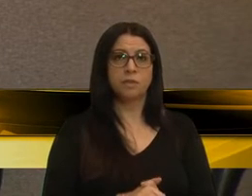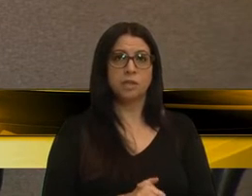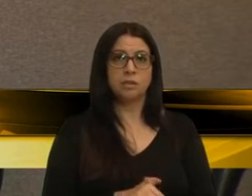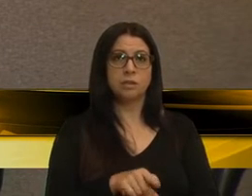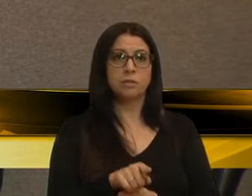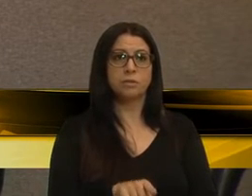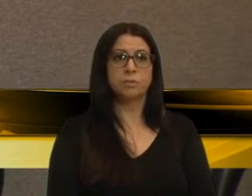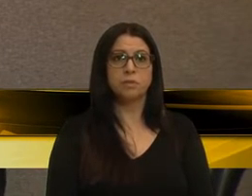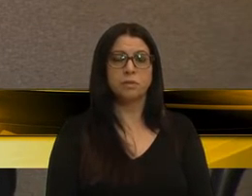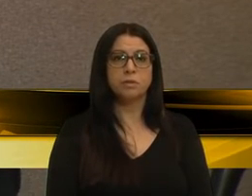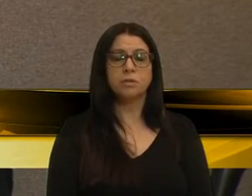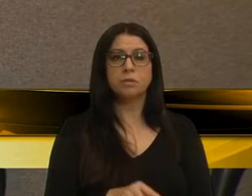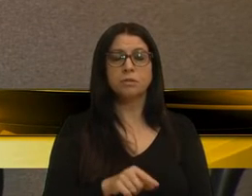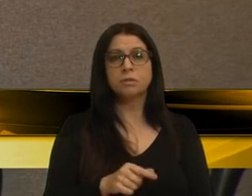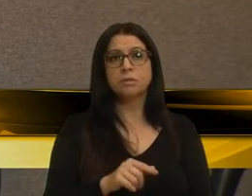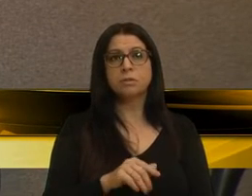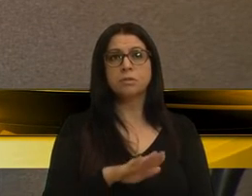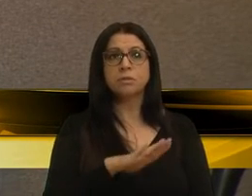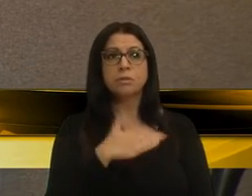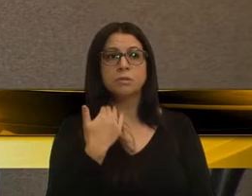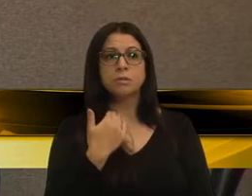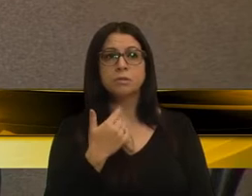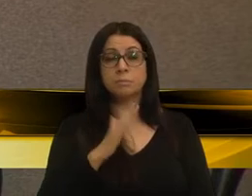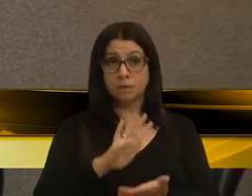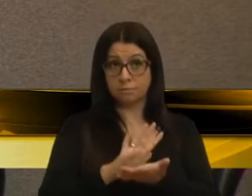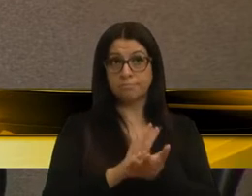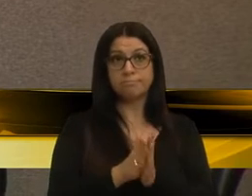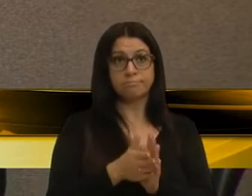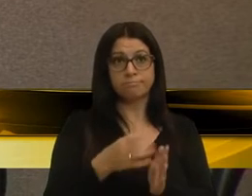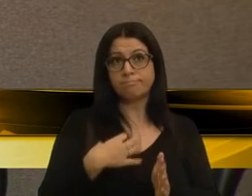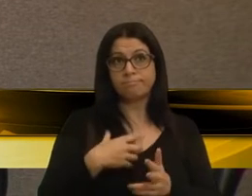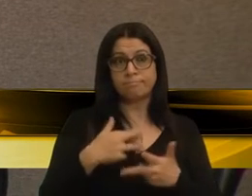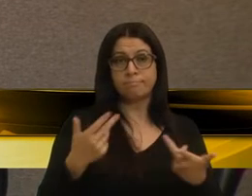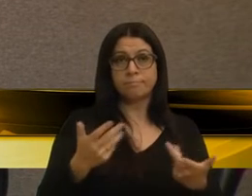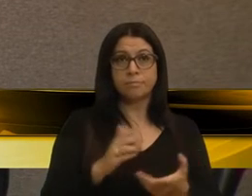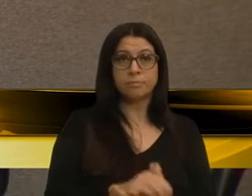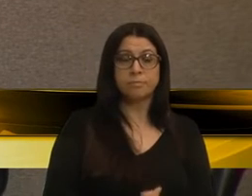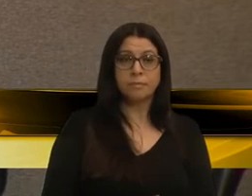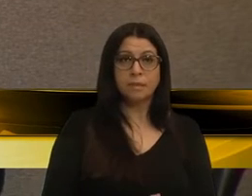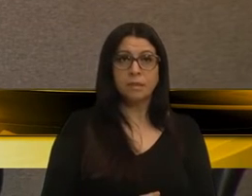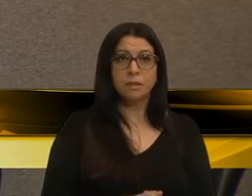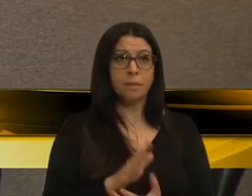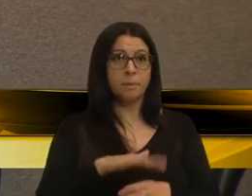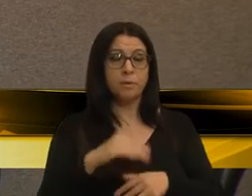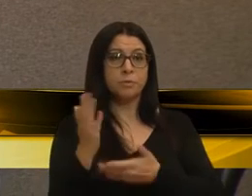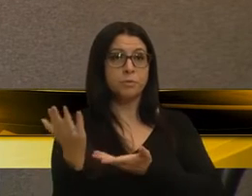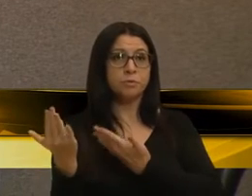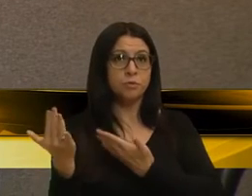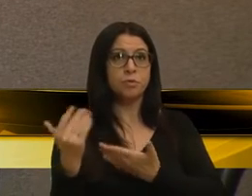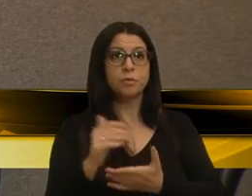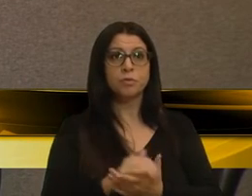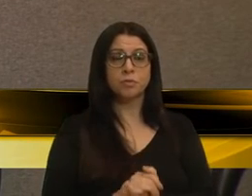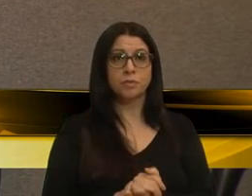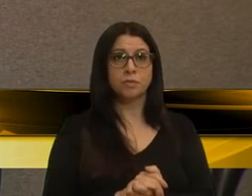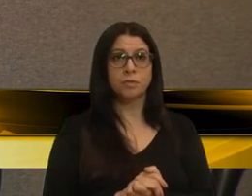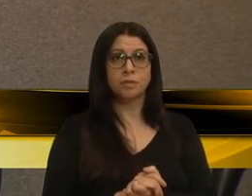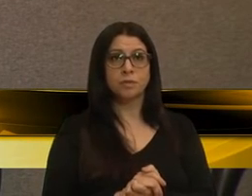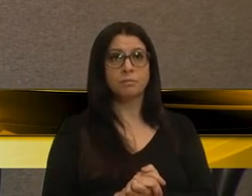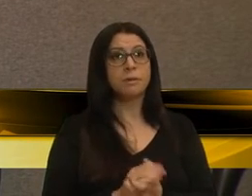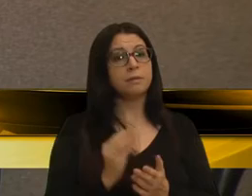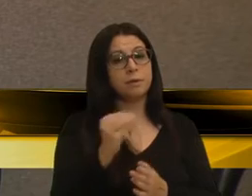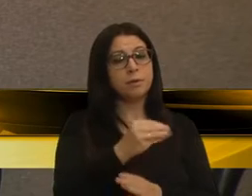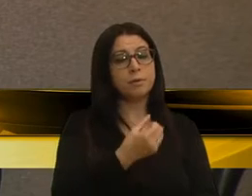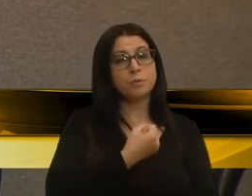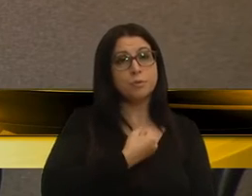morte ceifada de forma trágica, sendo mais um jovem para engrossar as estatísticas